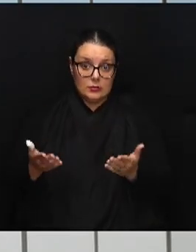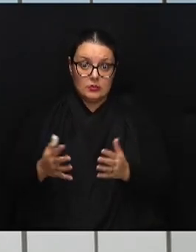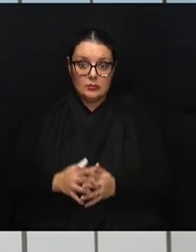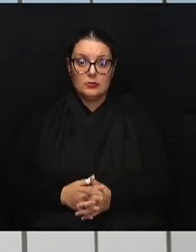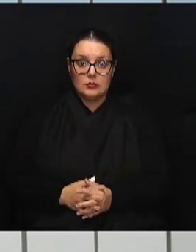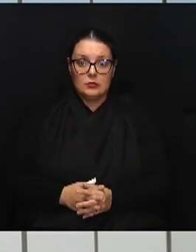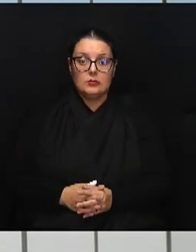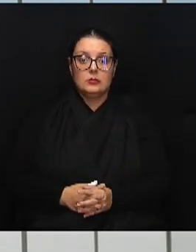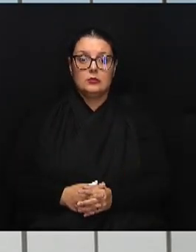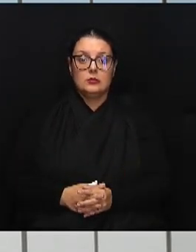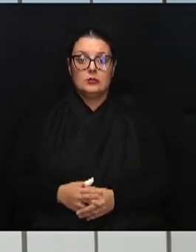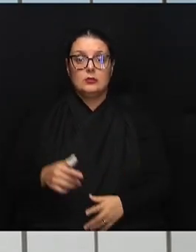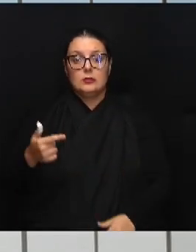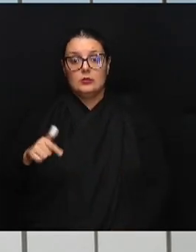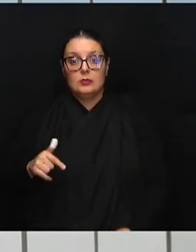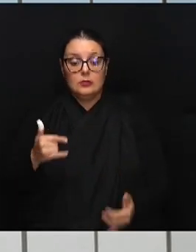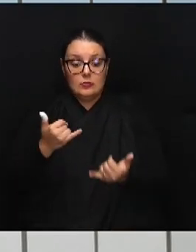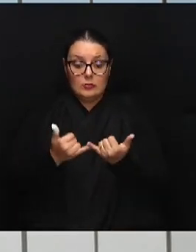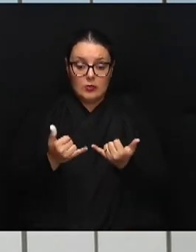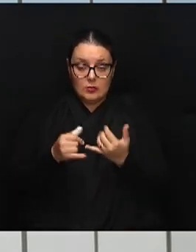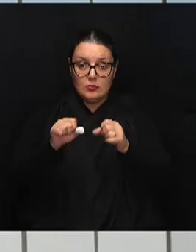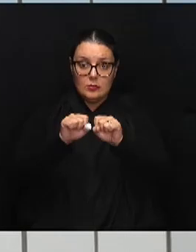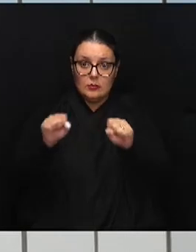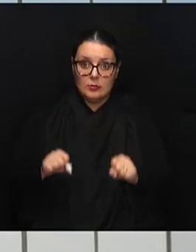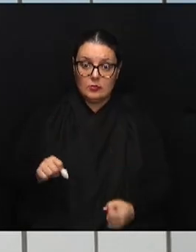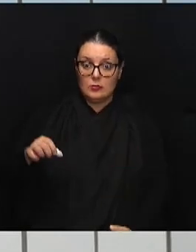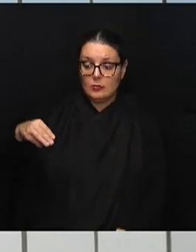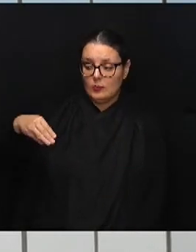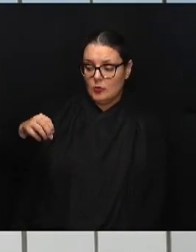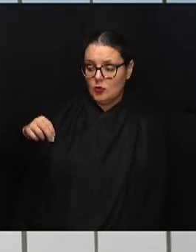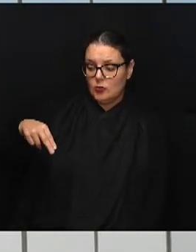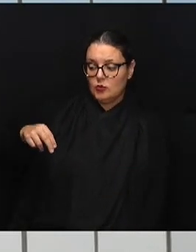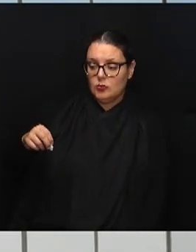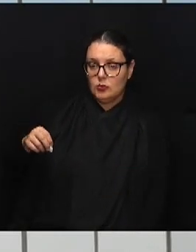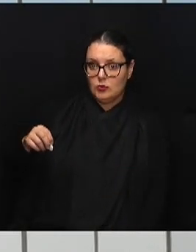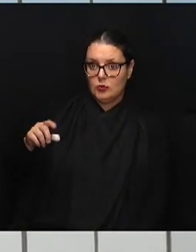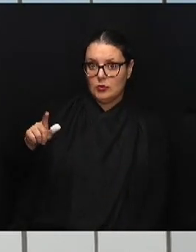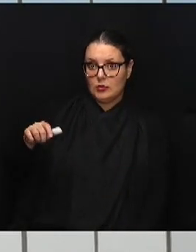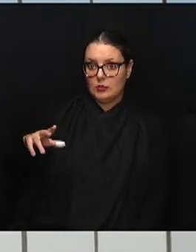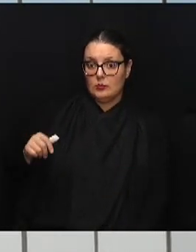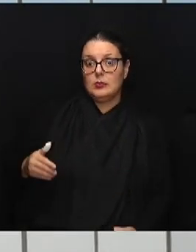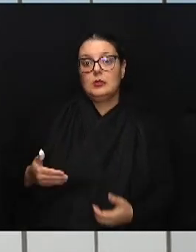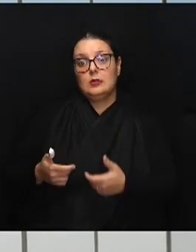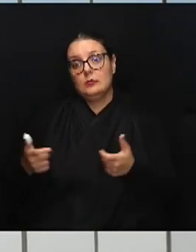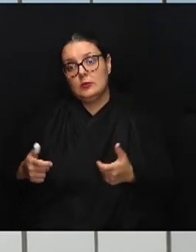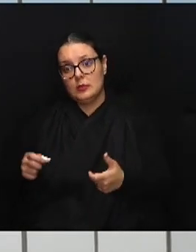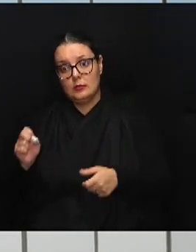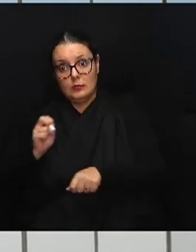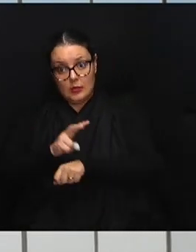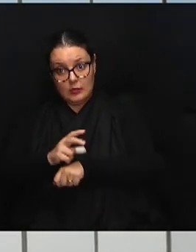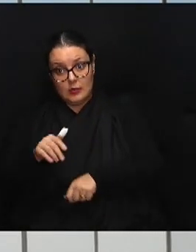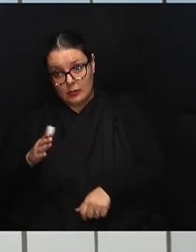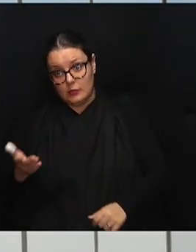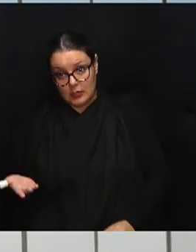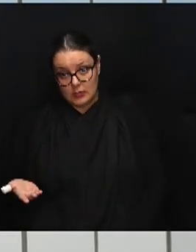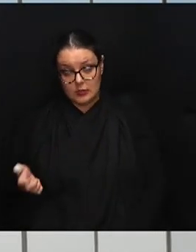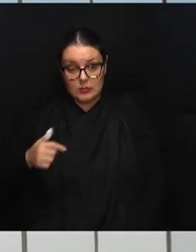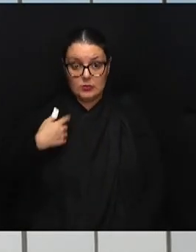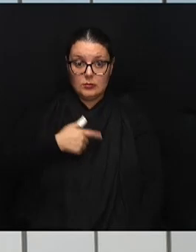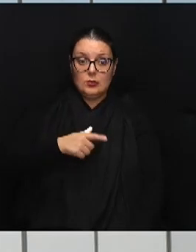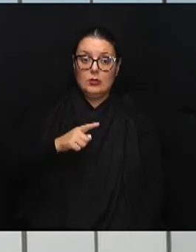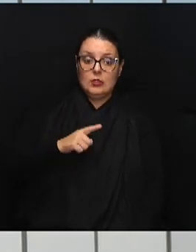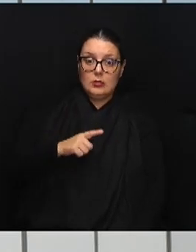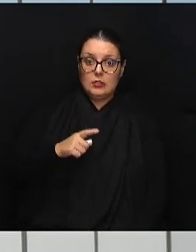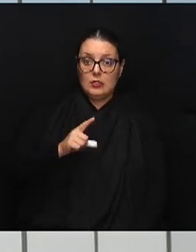você mantém parte do sistema monogâmico, mas você amplia uma vaga, né? Nós temos a